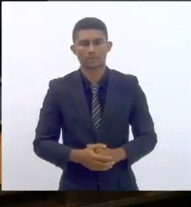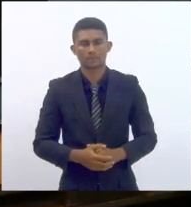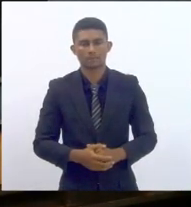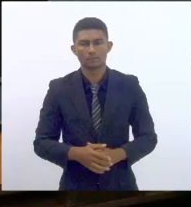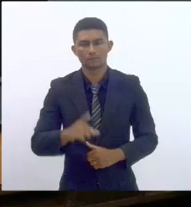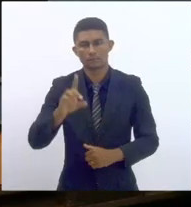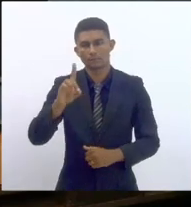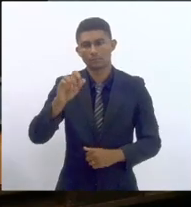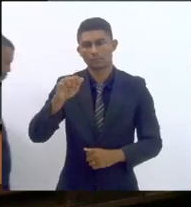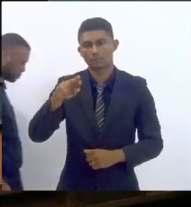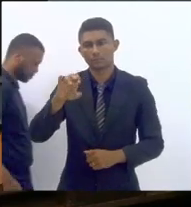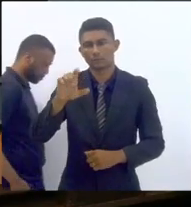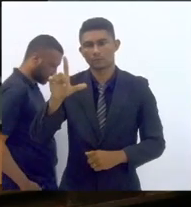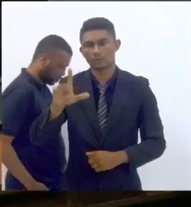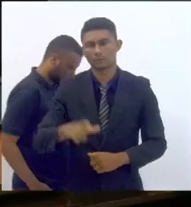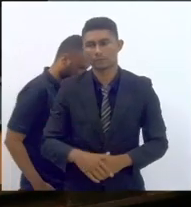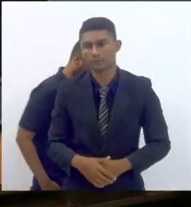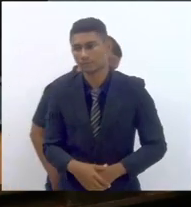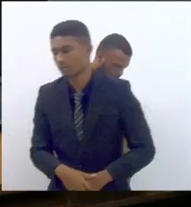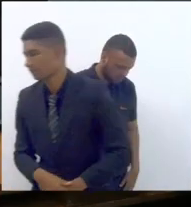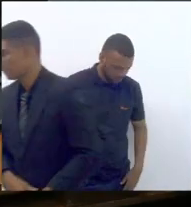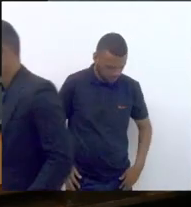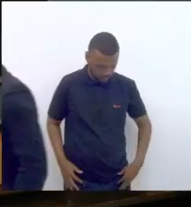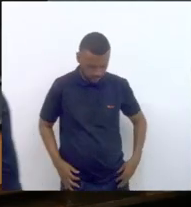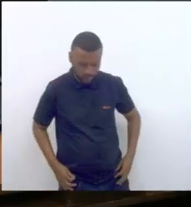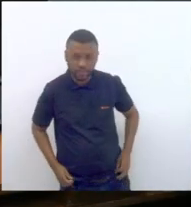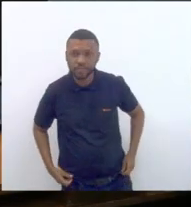Deputado Daniel Librelon.